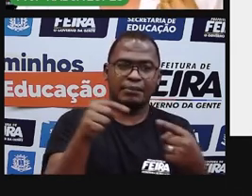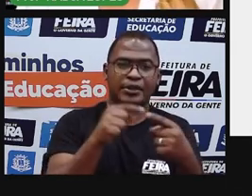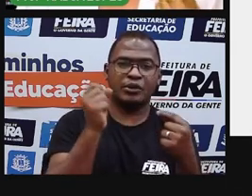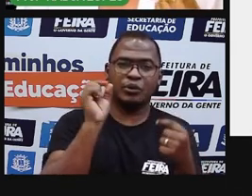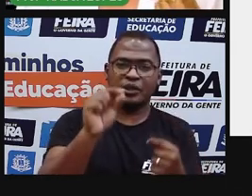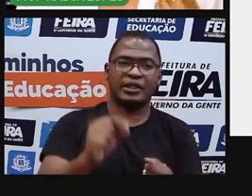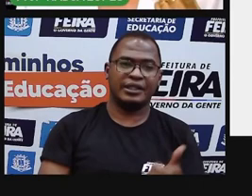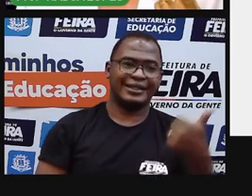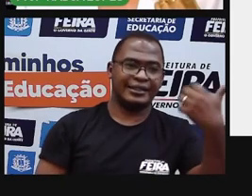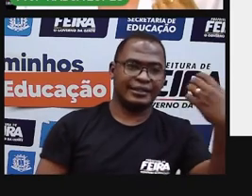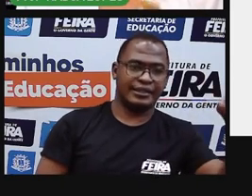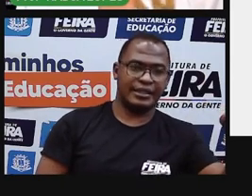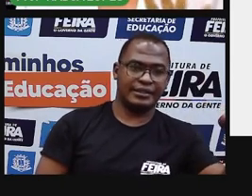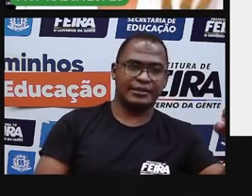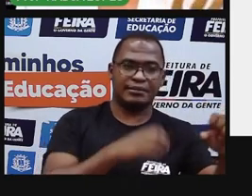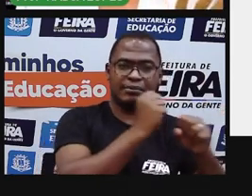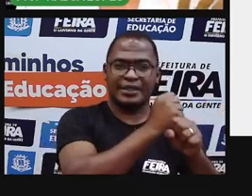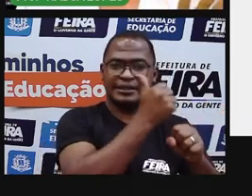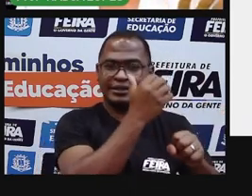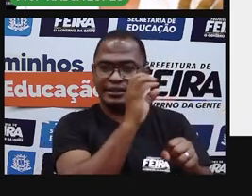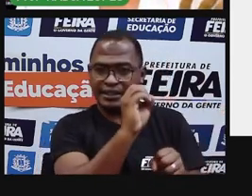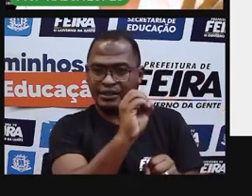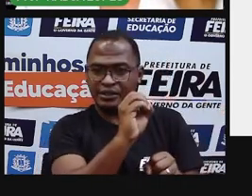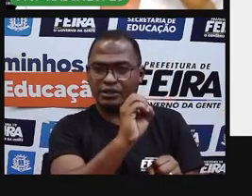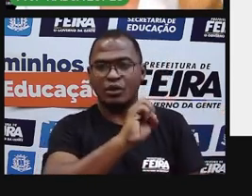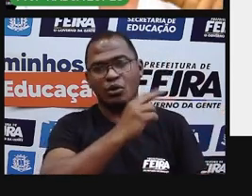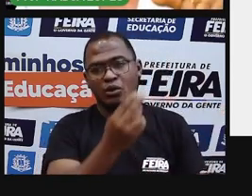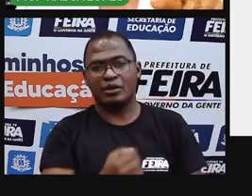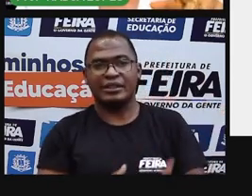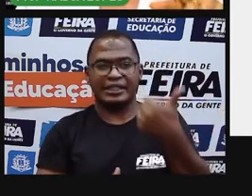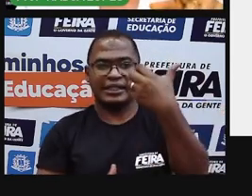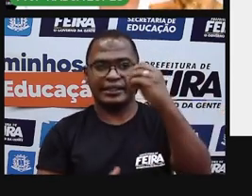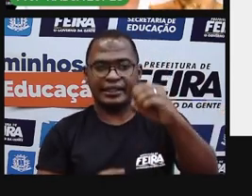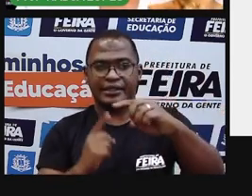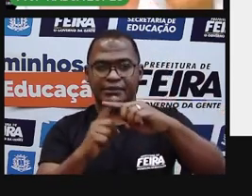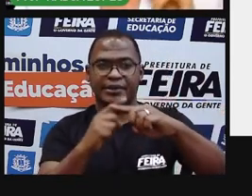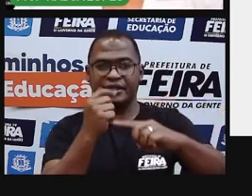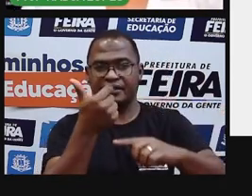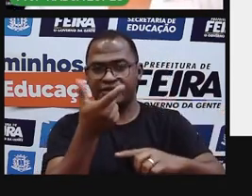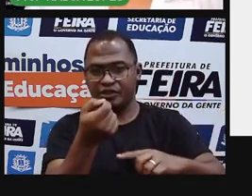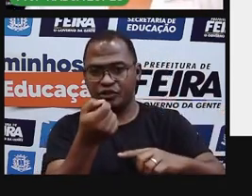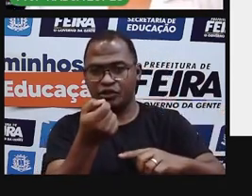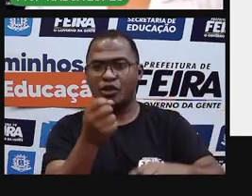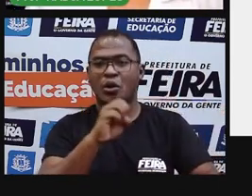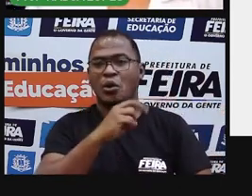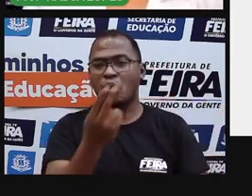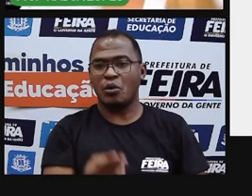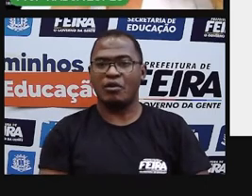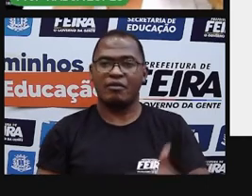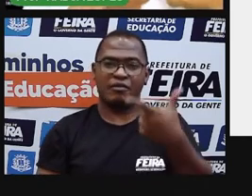+ 20 ouvinte mais dois moleza para vocês né 10 mais 10